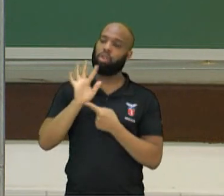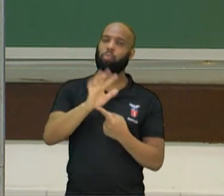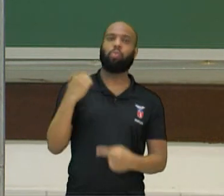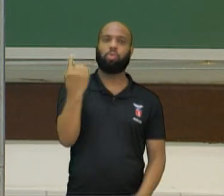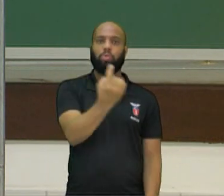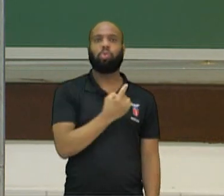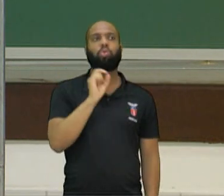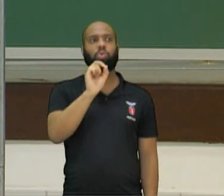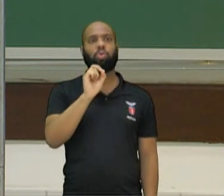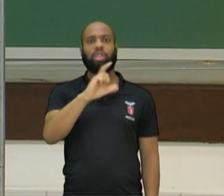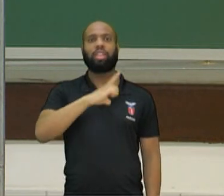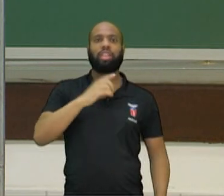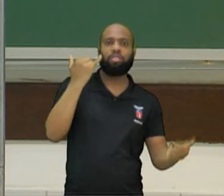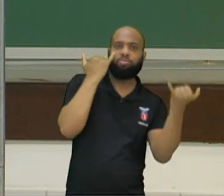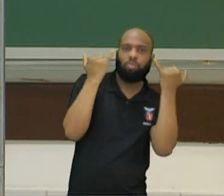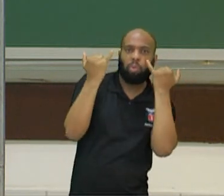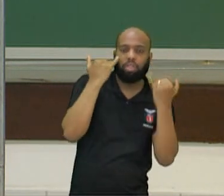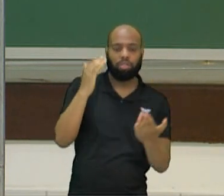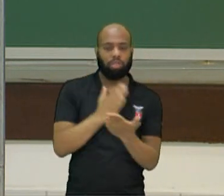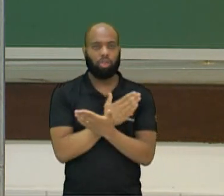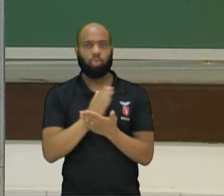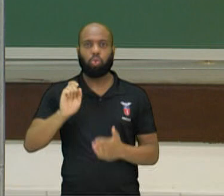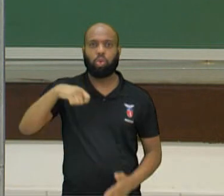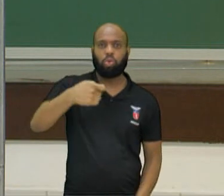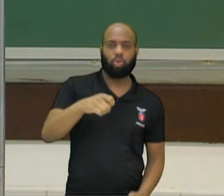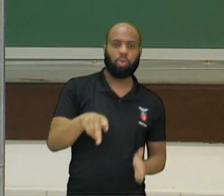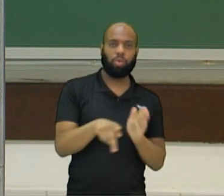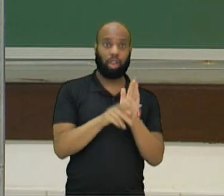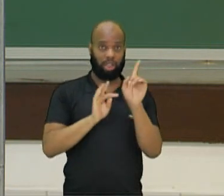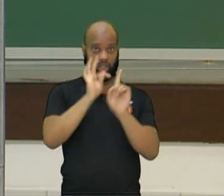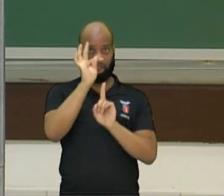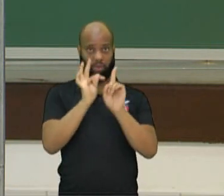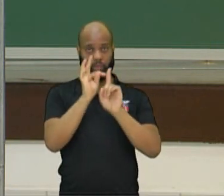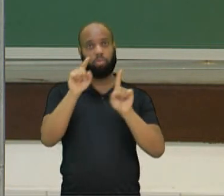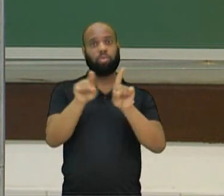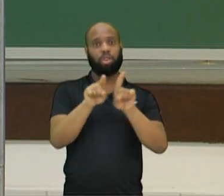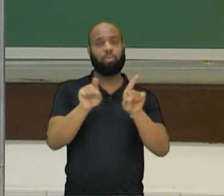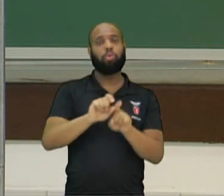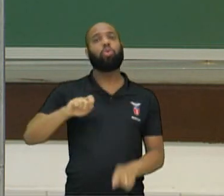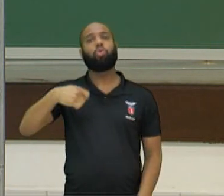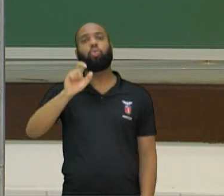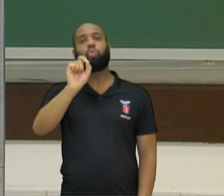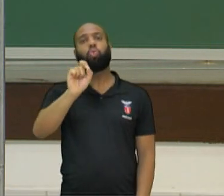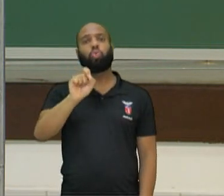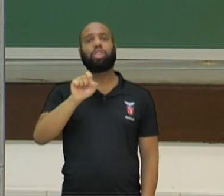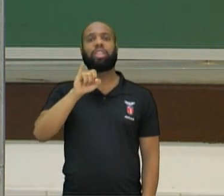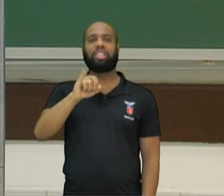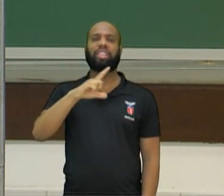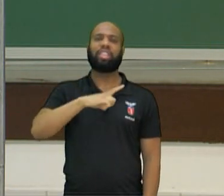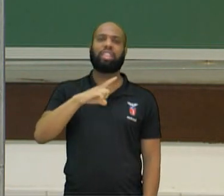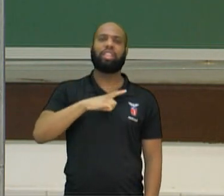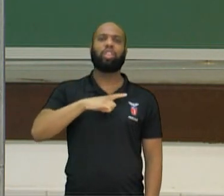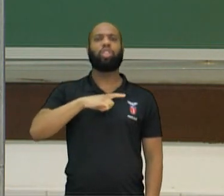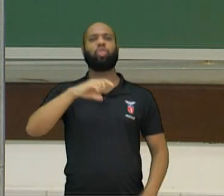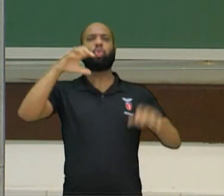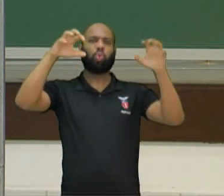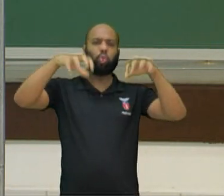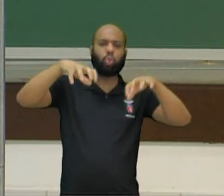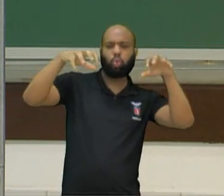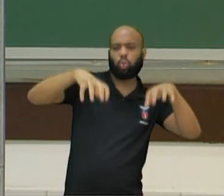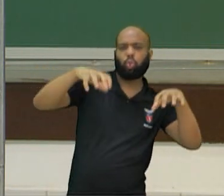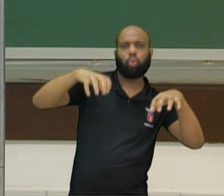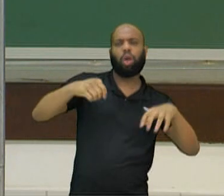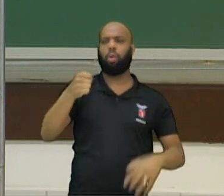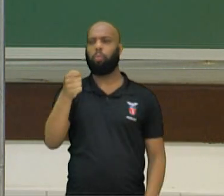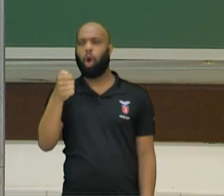nós informações acerca da temperatura e também acerca do índice de